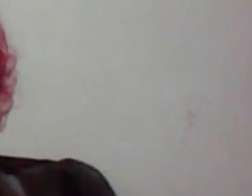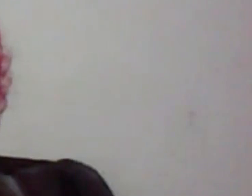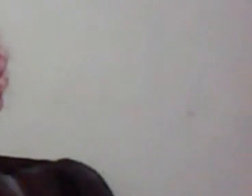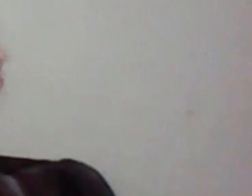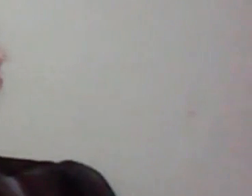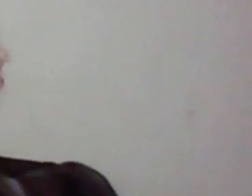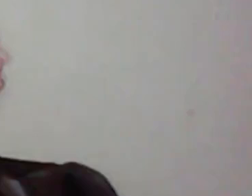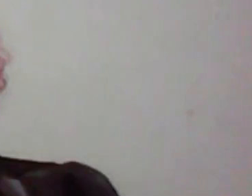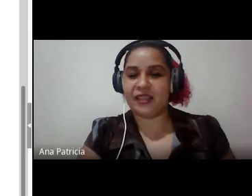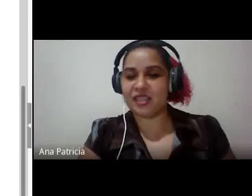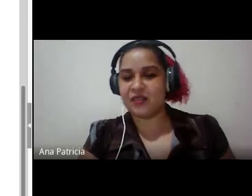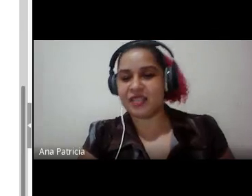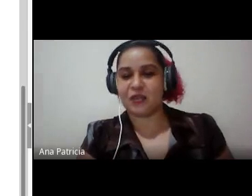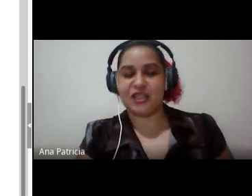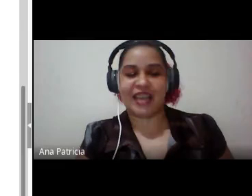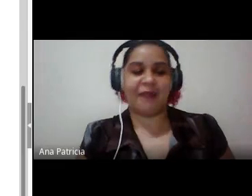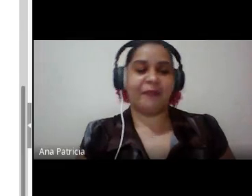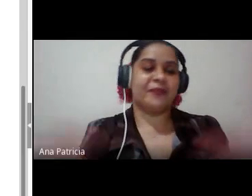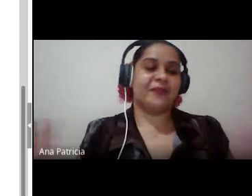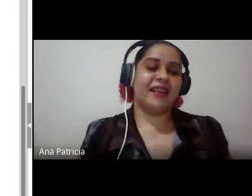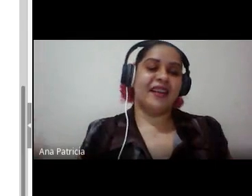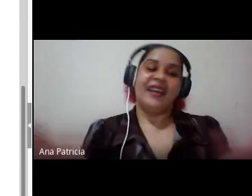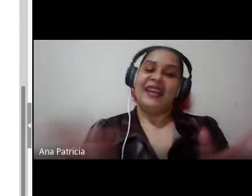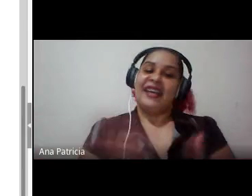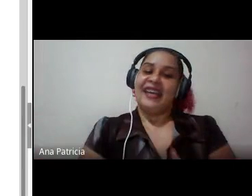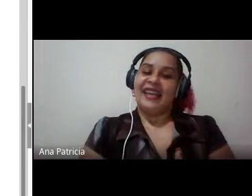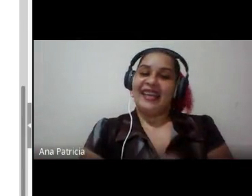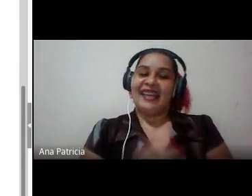se preocupe, não vou deixar você cochilar.